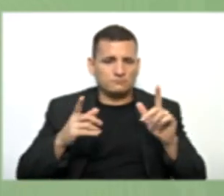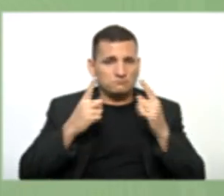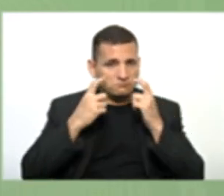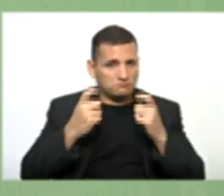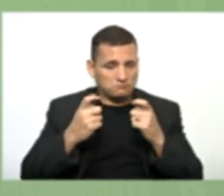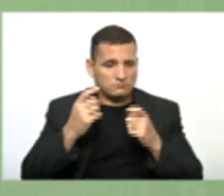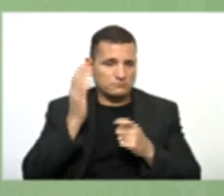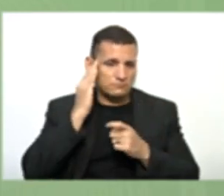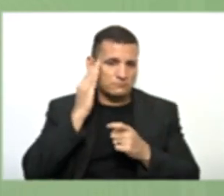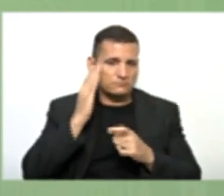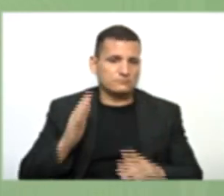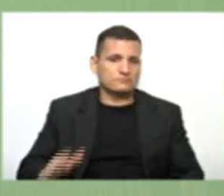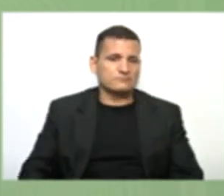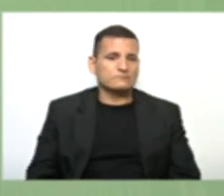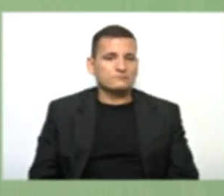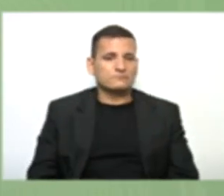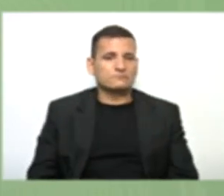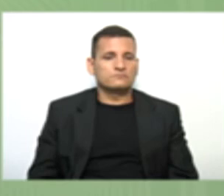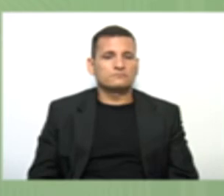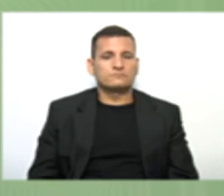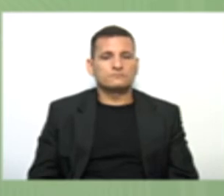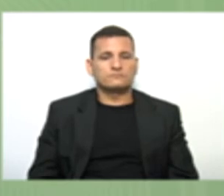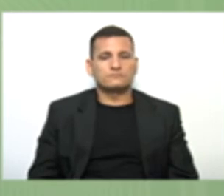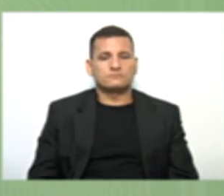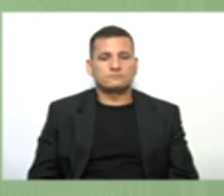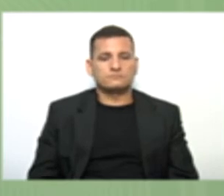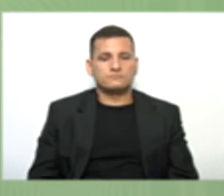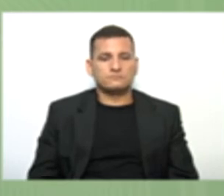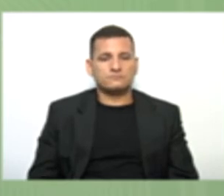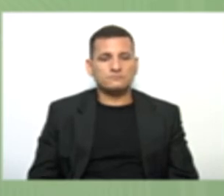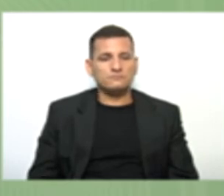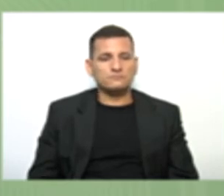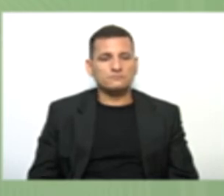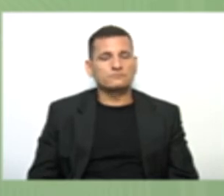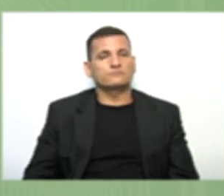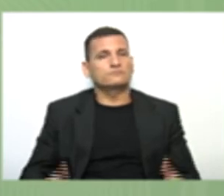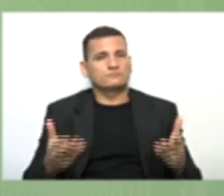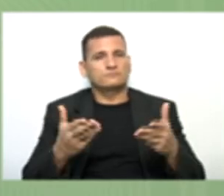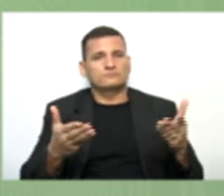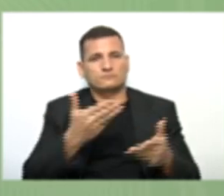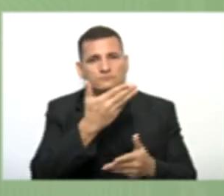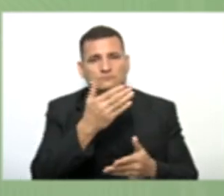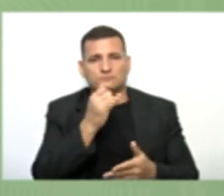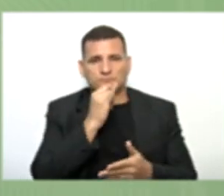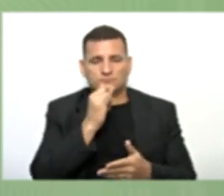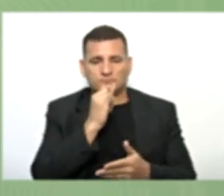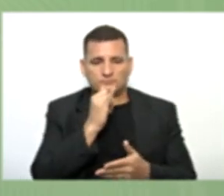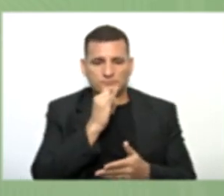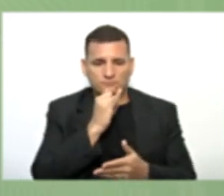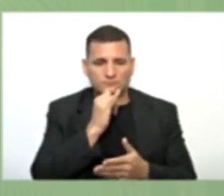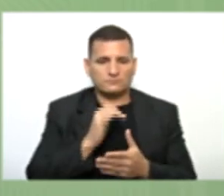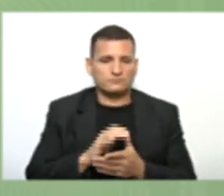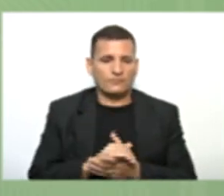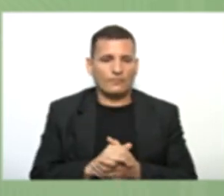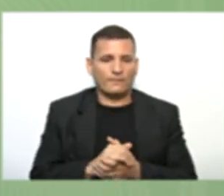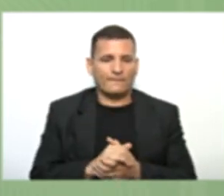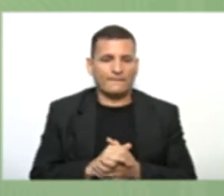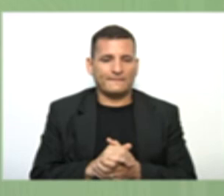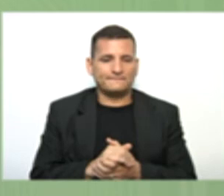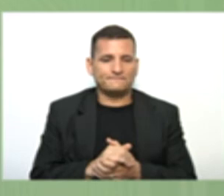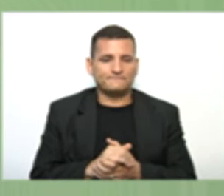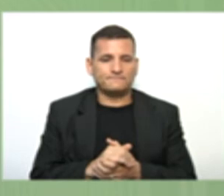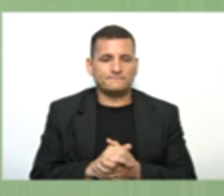saber. Agora vamos destrinchar esse exemplo aqui, tá? Até porque aqui eu já estou